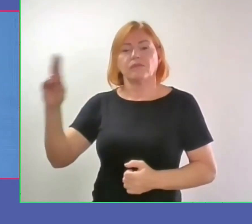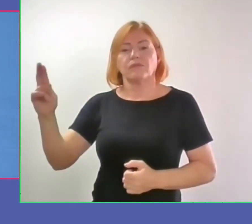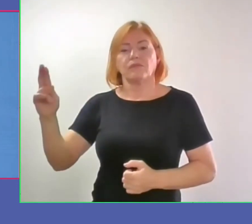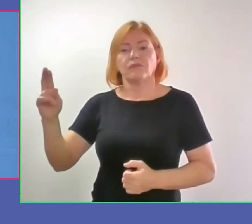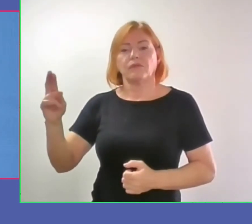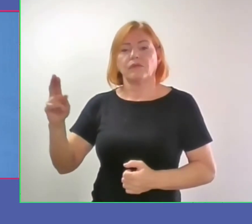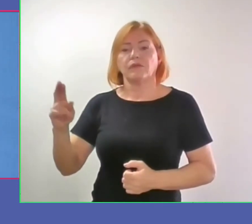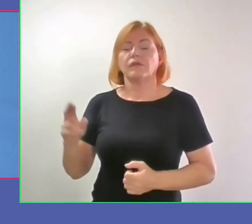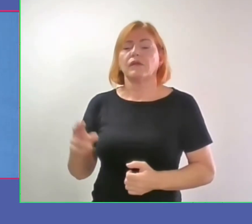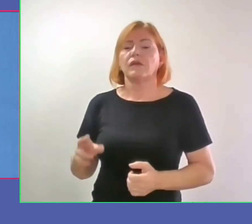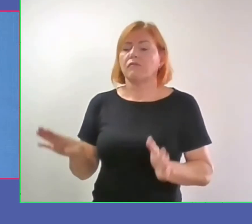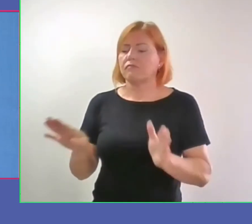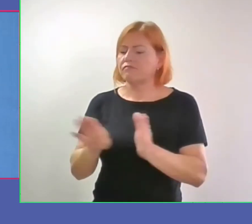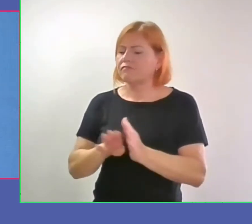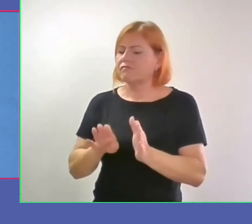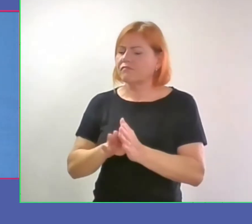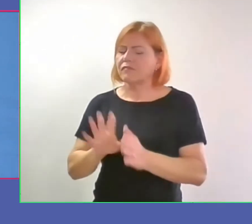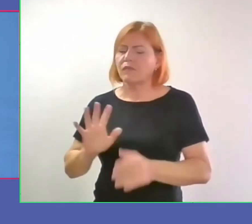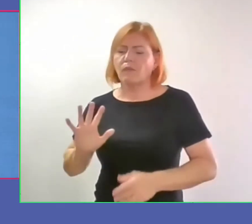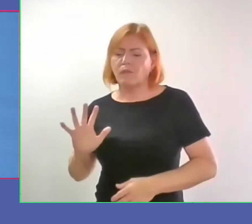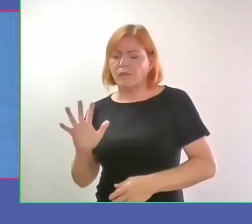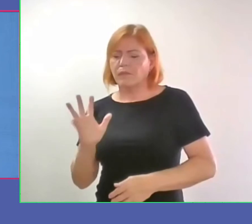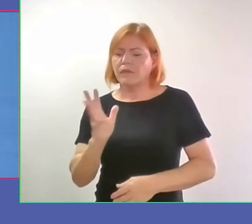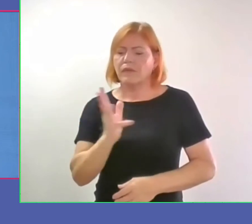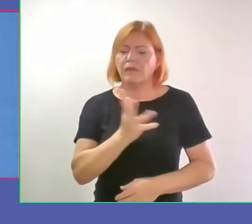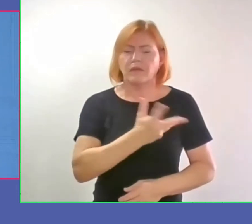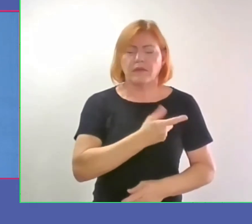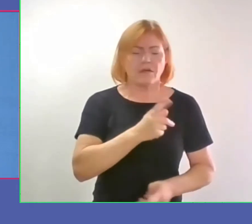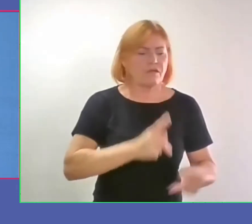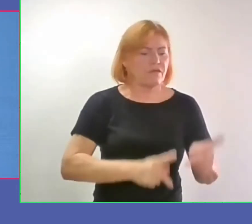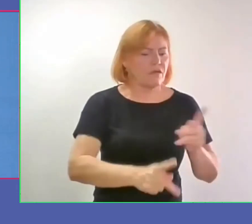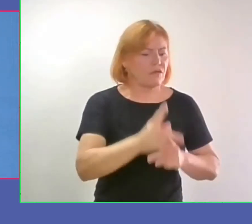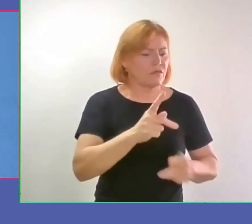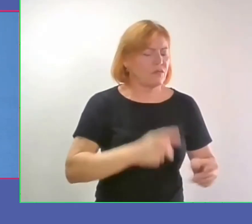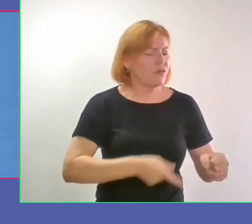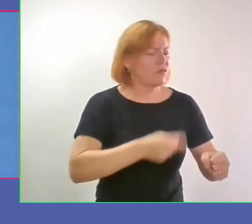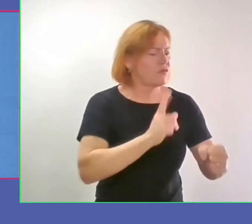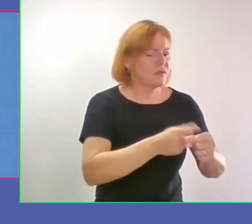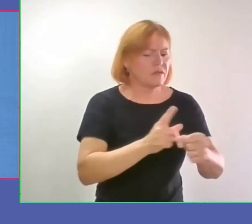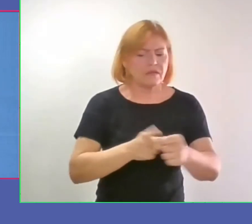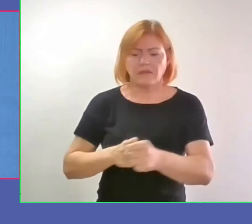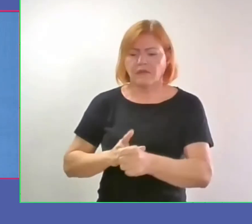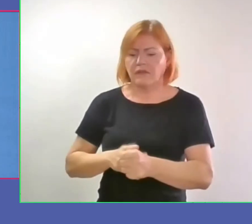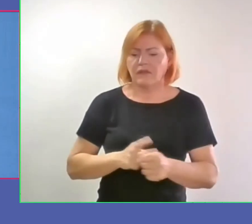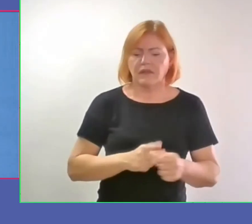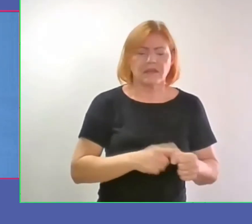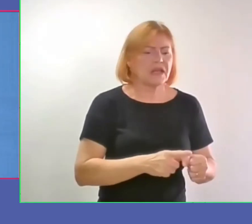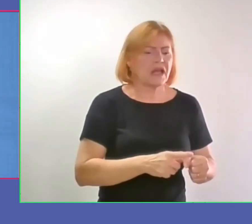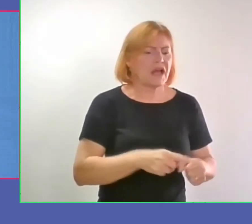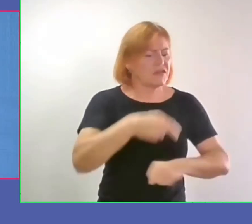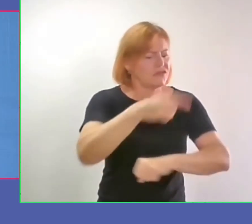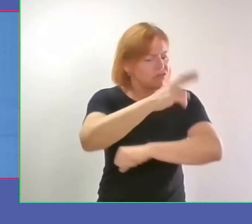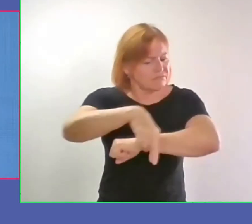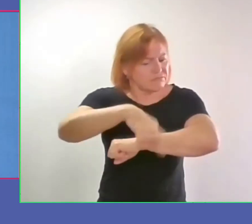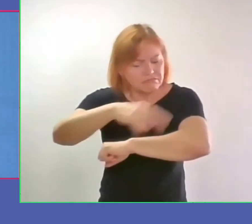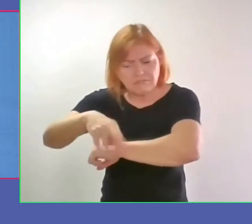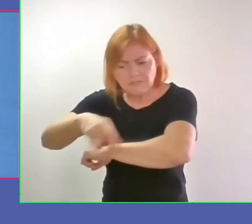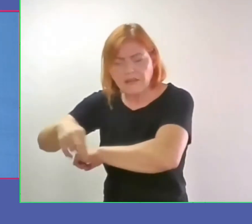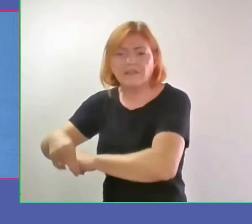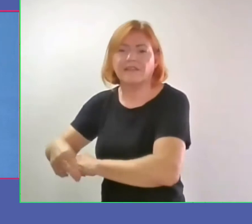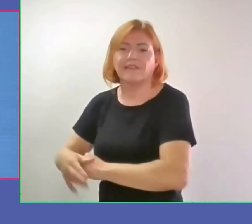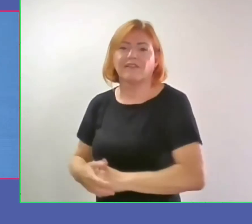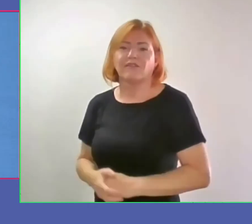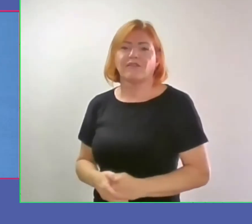que está na cidade, está nas aldeias, o povo que está nas ruas. Ele